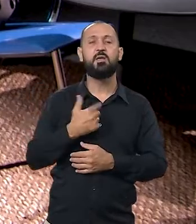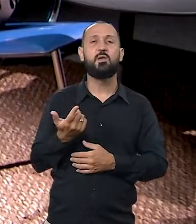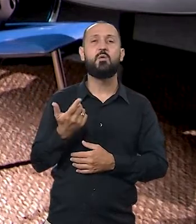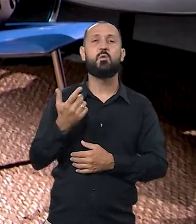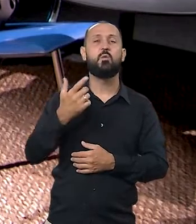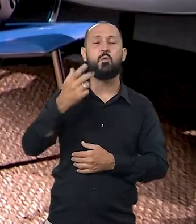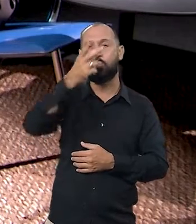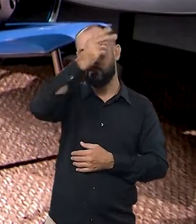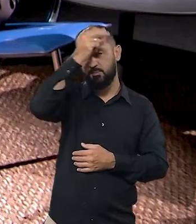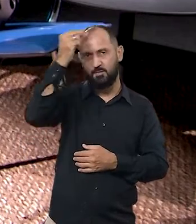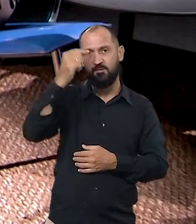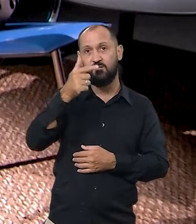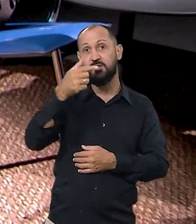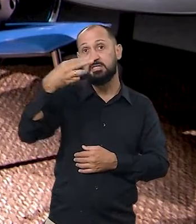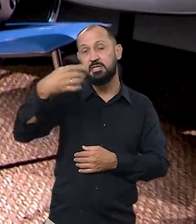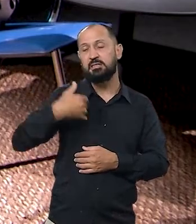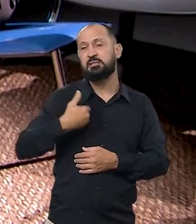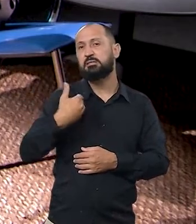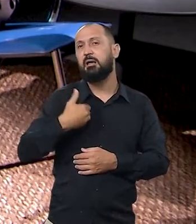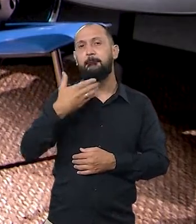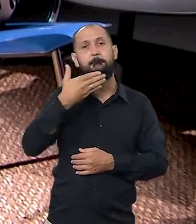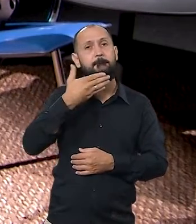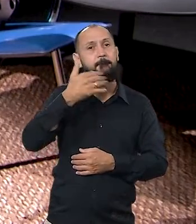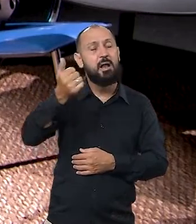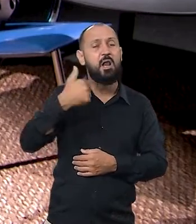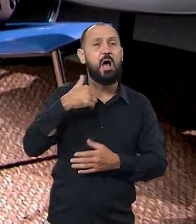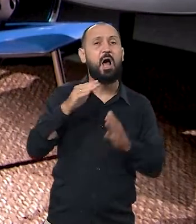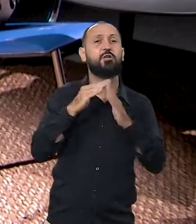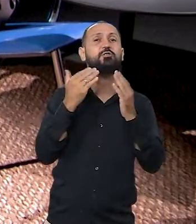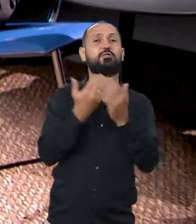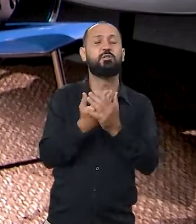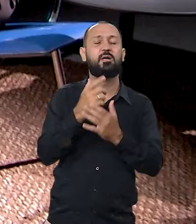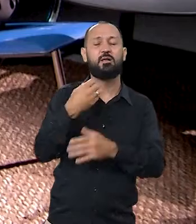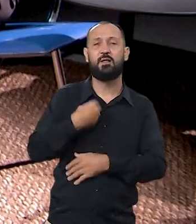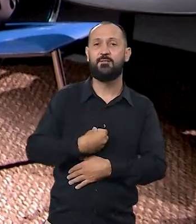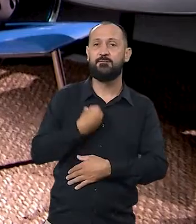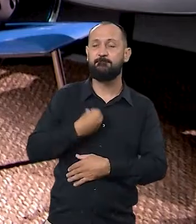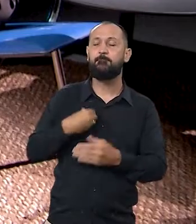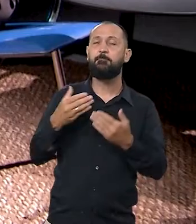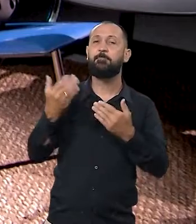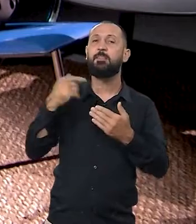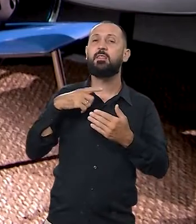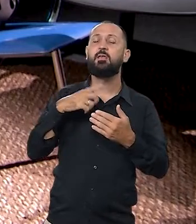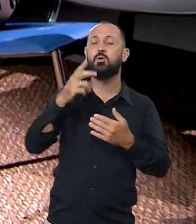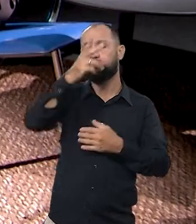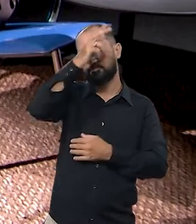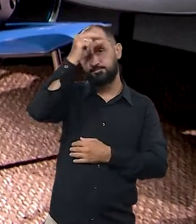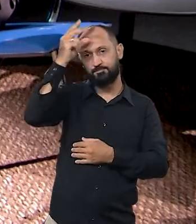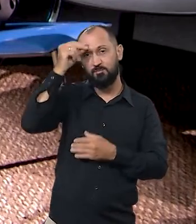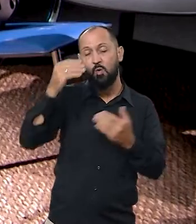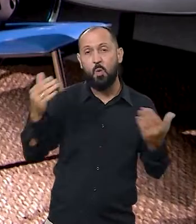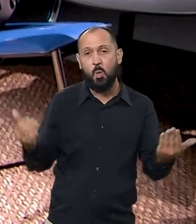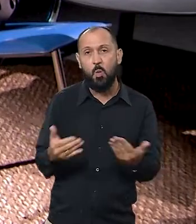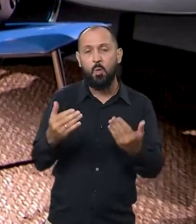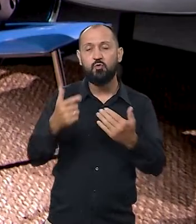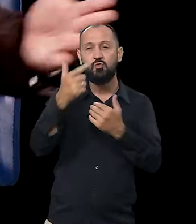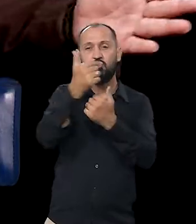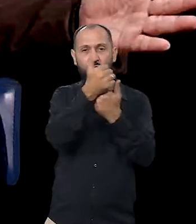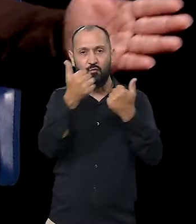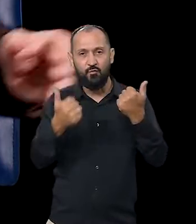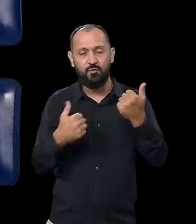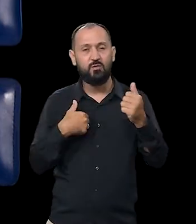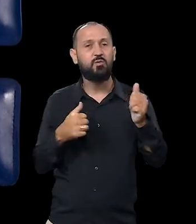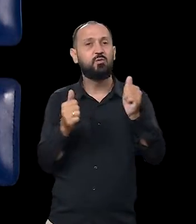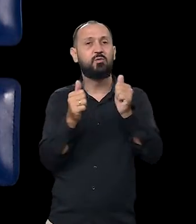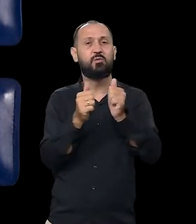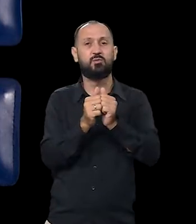aos 23 anos, as melhores recordações, a grande escola da minha vida passar por uma prefeitura. E hoje, como vice-governador ao lado